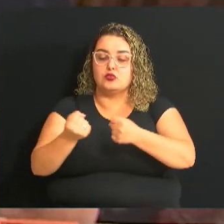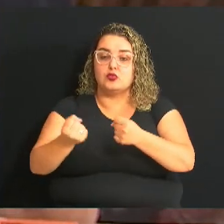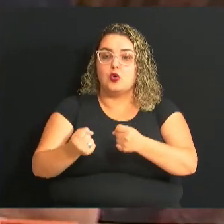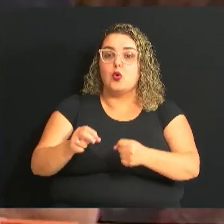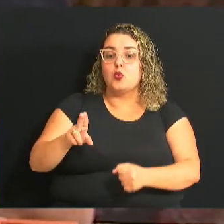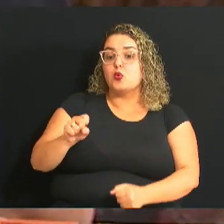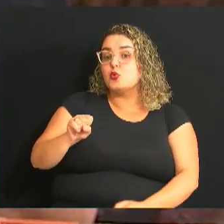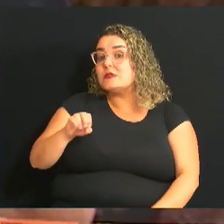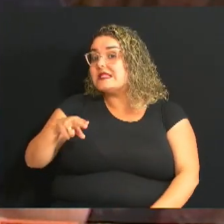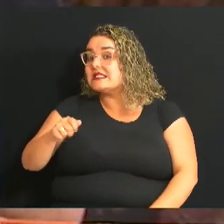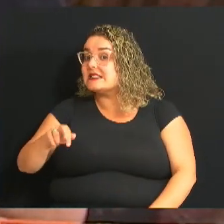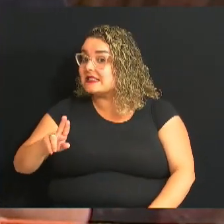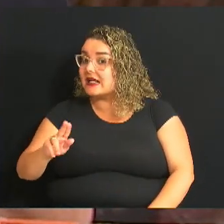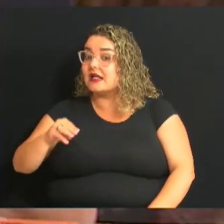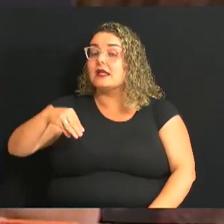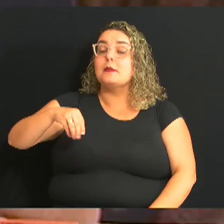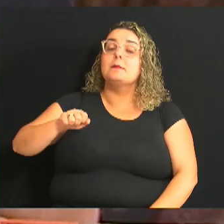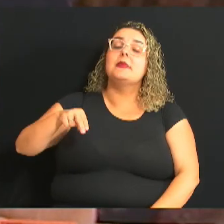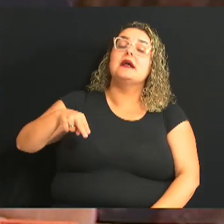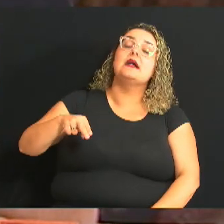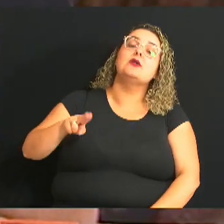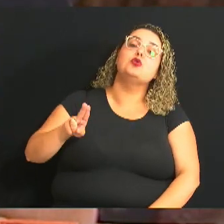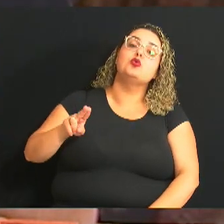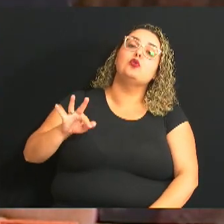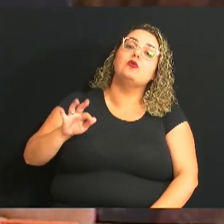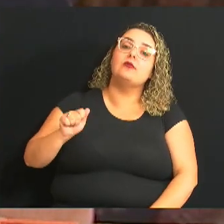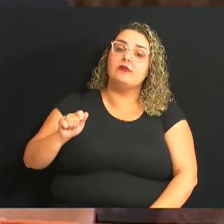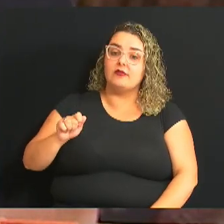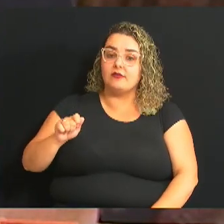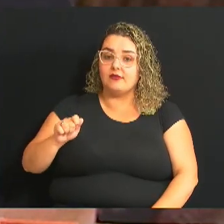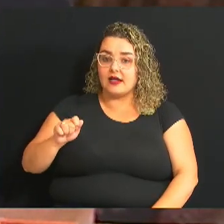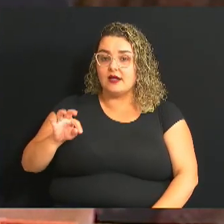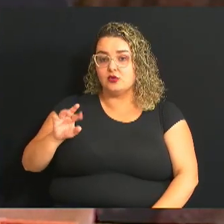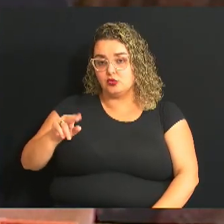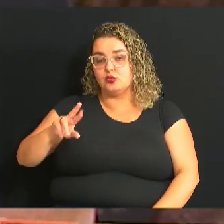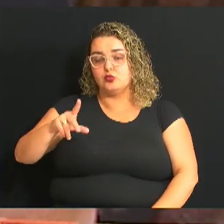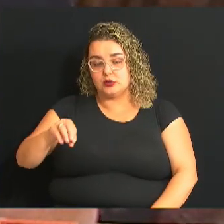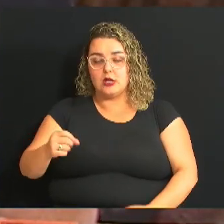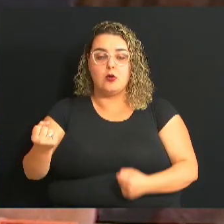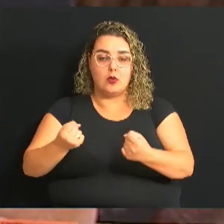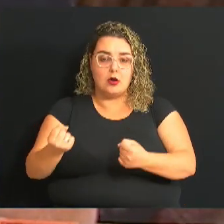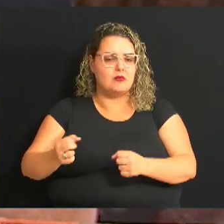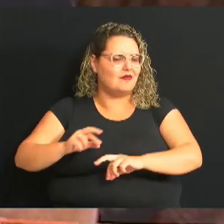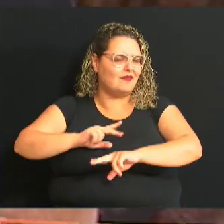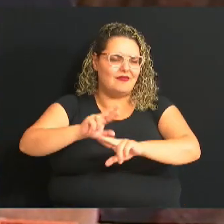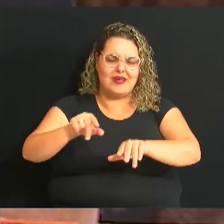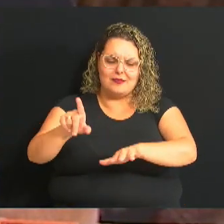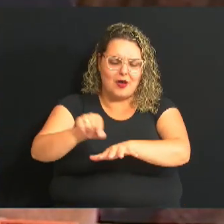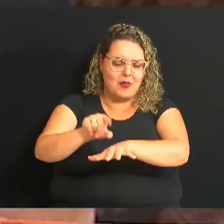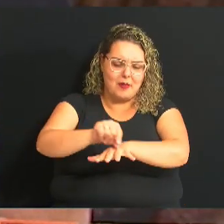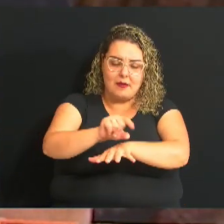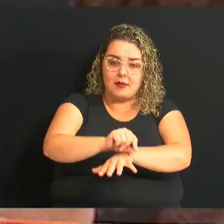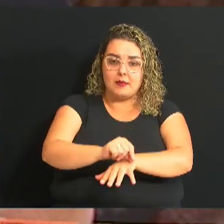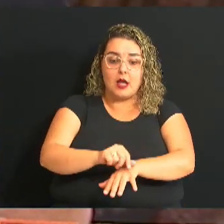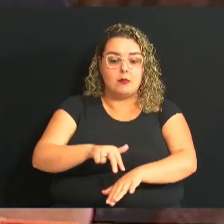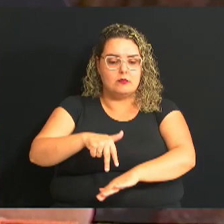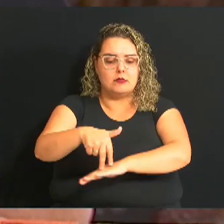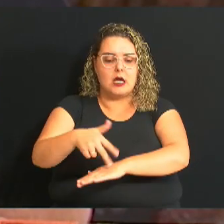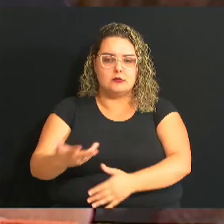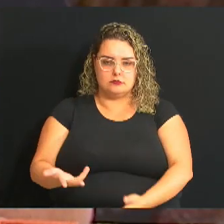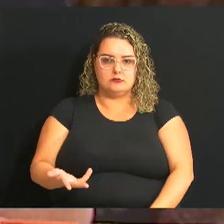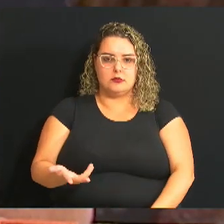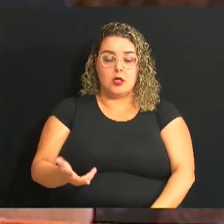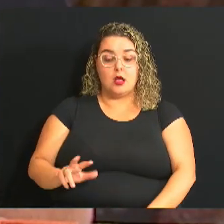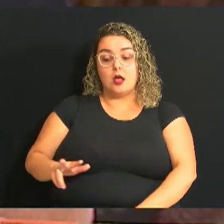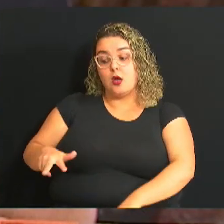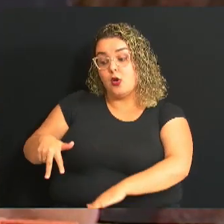eles têm a gente dá todas as ferramentas para os alunos. Agora o que é importante nesse projeto é que o protagonismo é dos alunos.